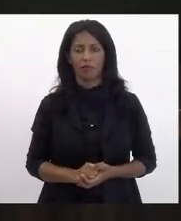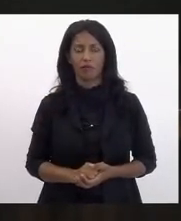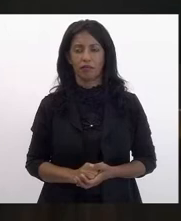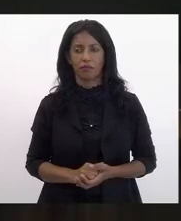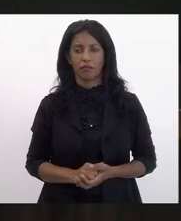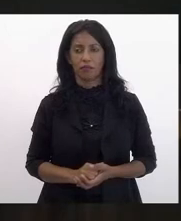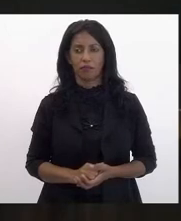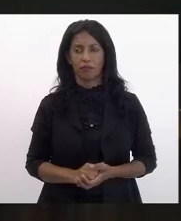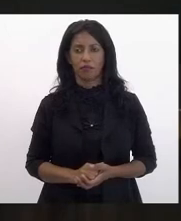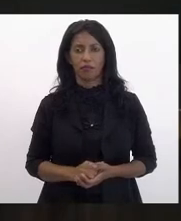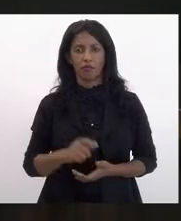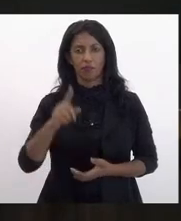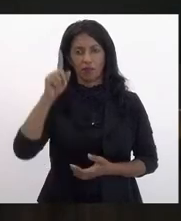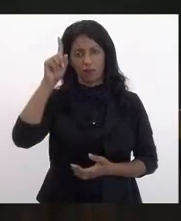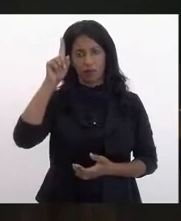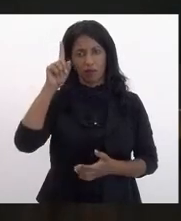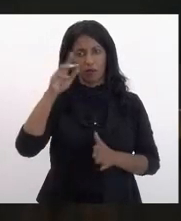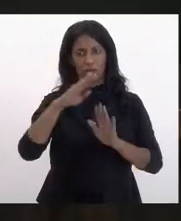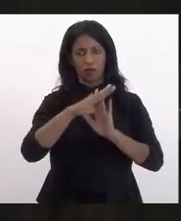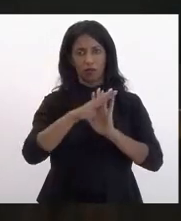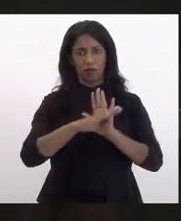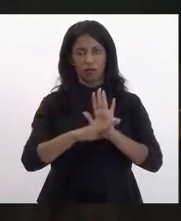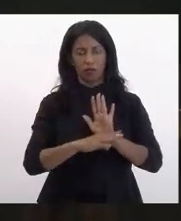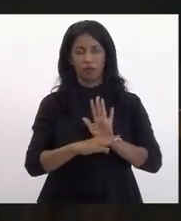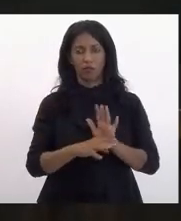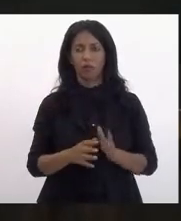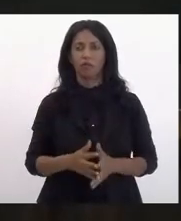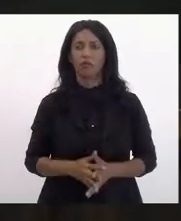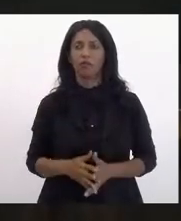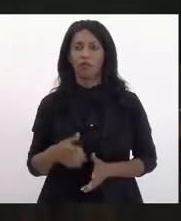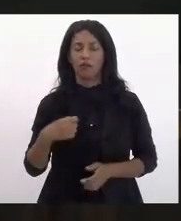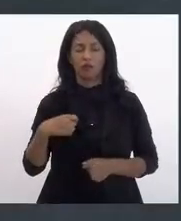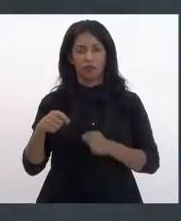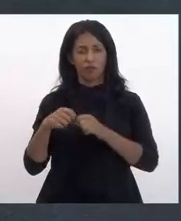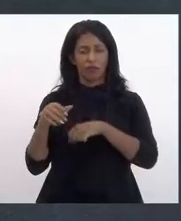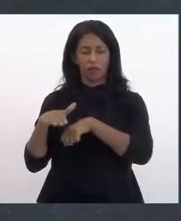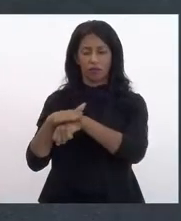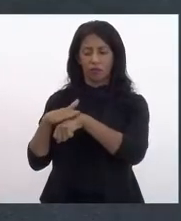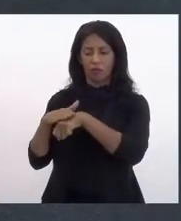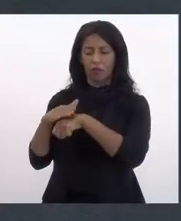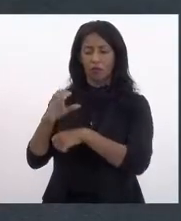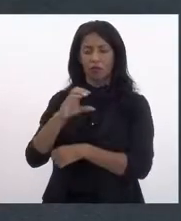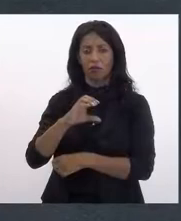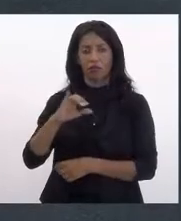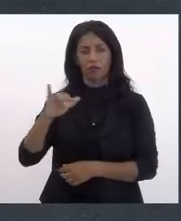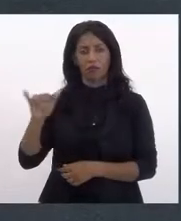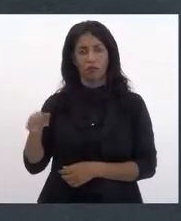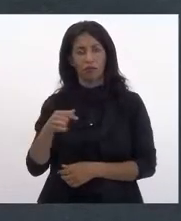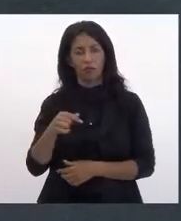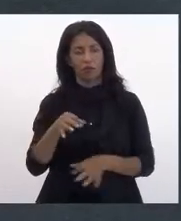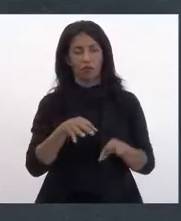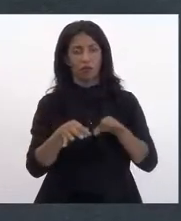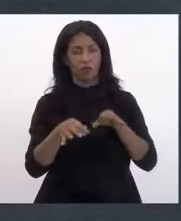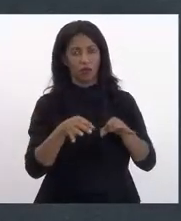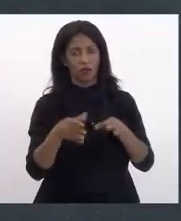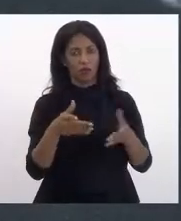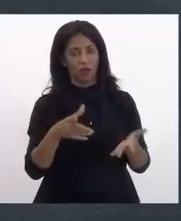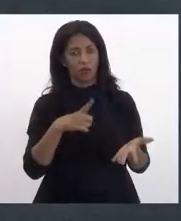Presidente, posso fazer uma questão de ordem? Sim. Eu fiz uma conversa com a CCJ, esse nosso